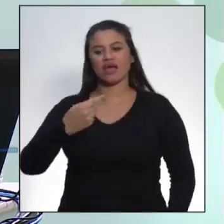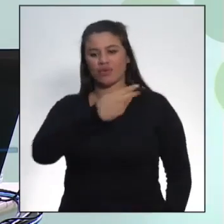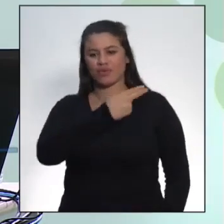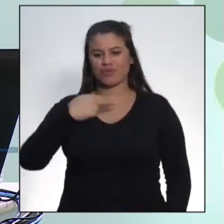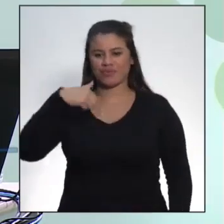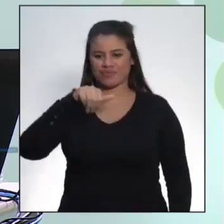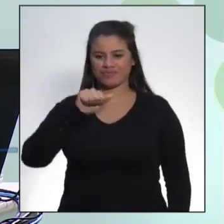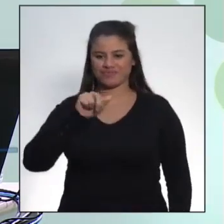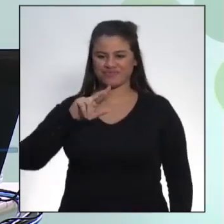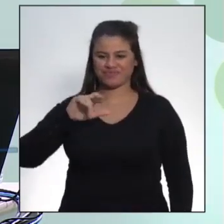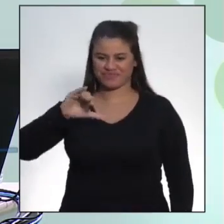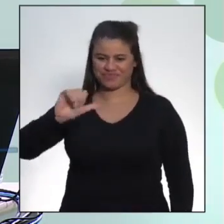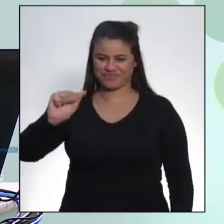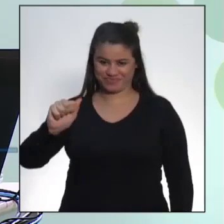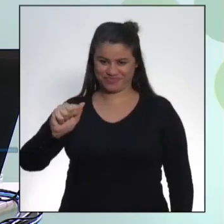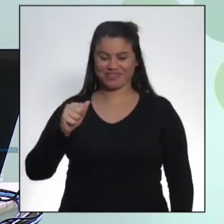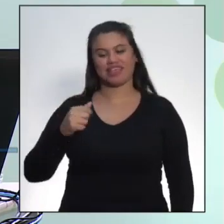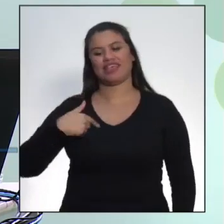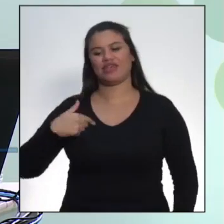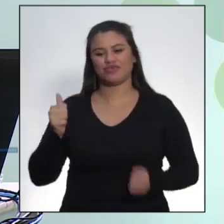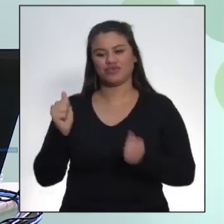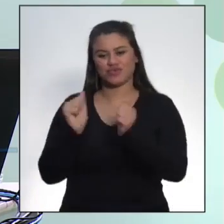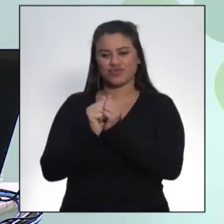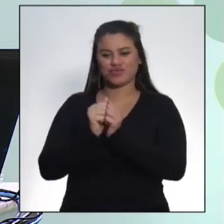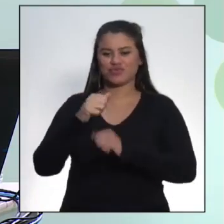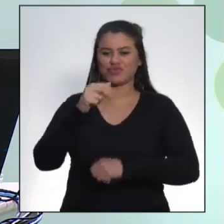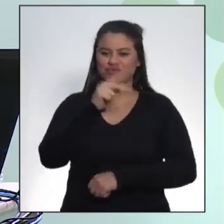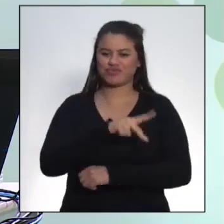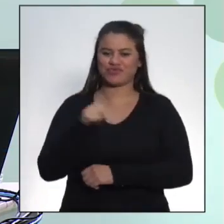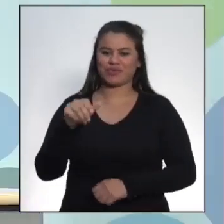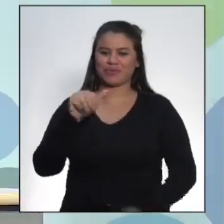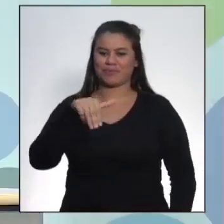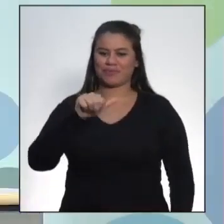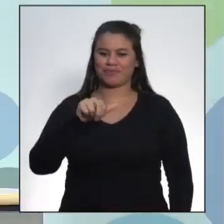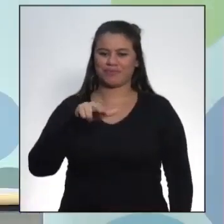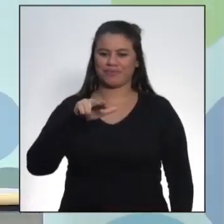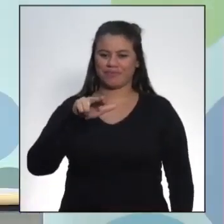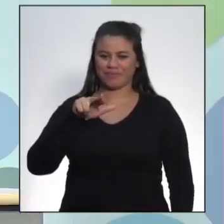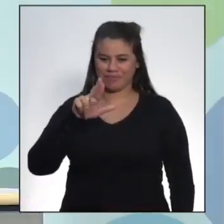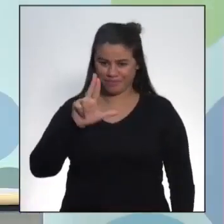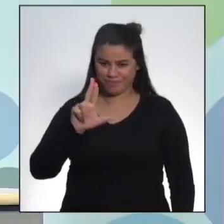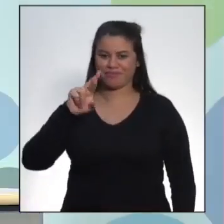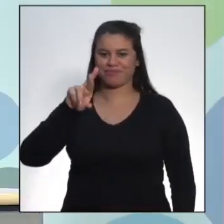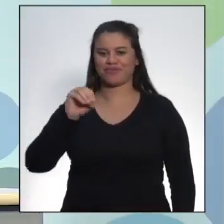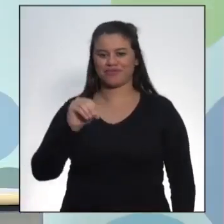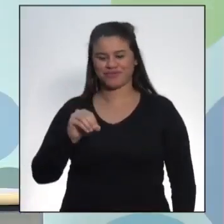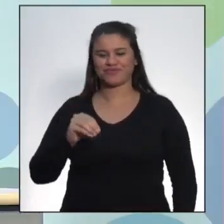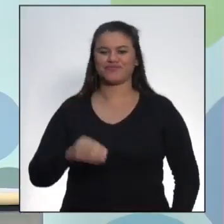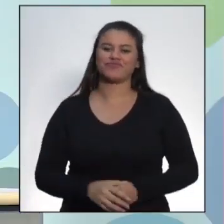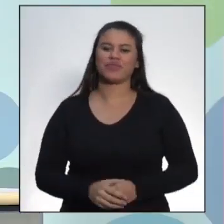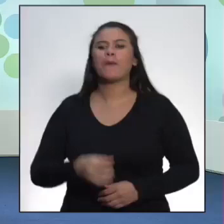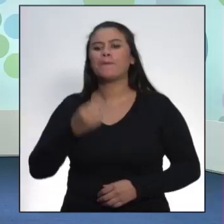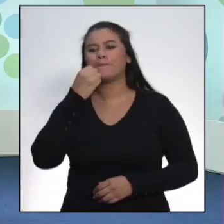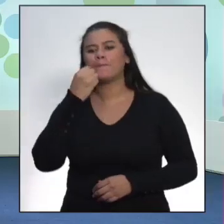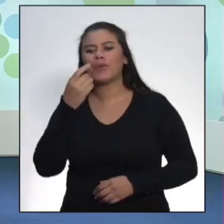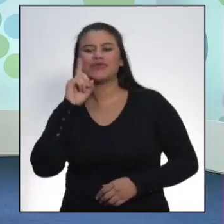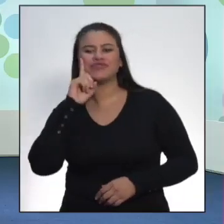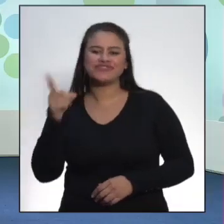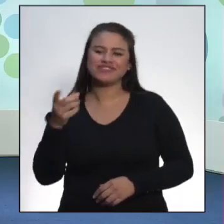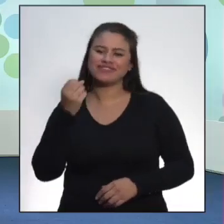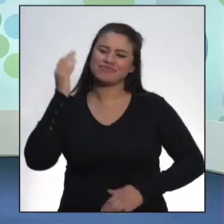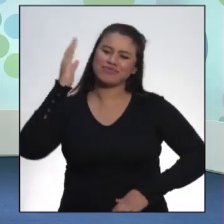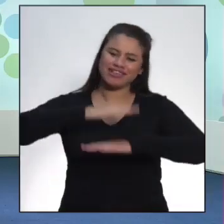Márcia, estarei aqui acompanhando o professor Mauro nessa aula. Boa tarde, bom dia, boa noite.